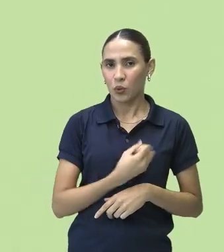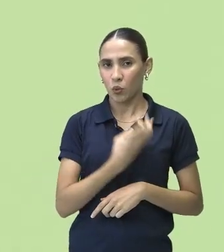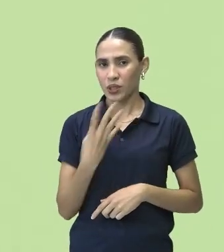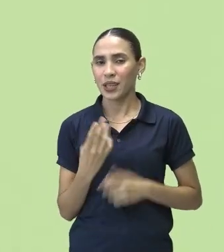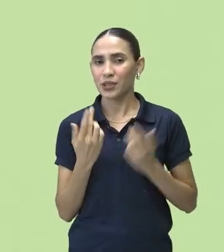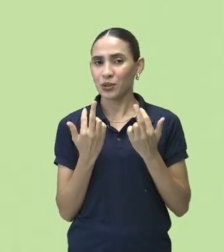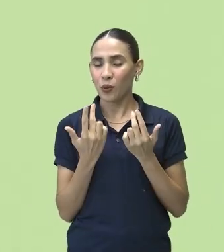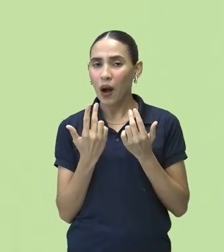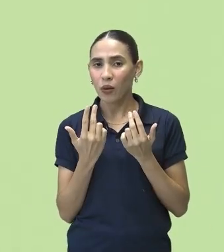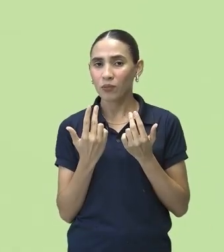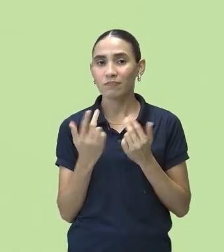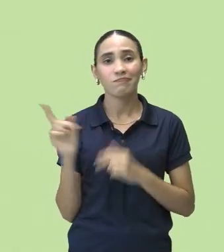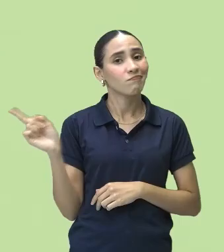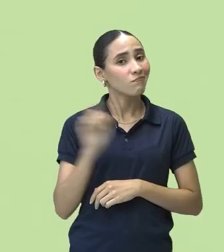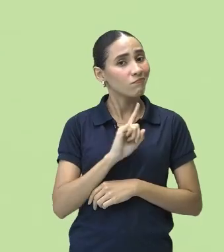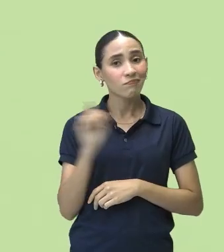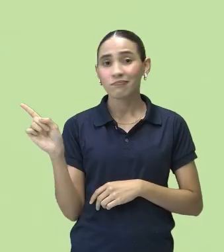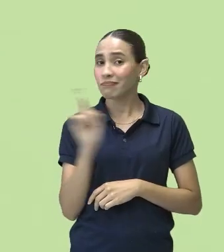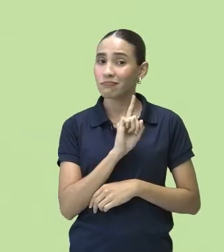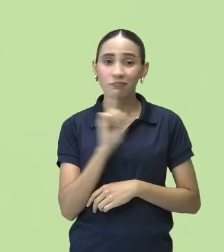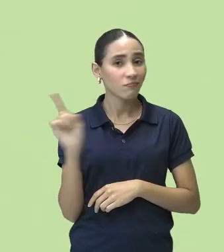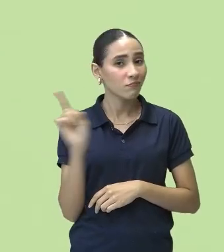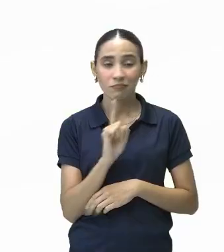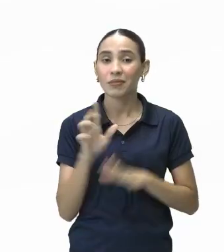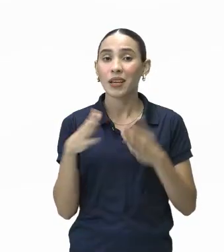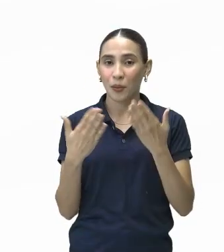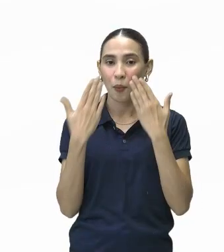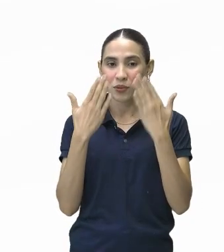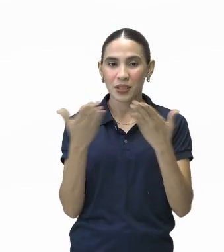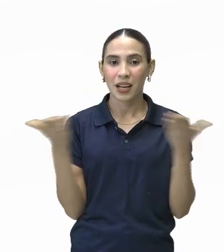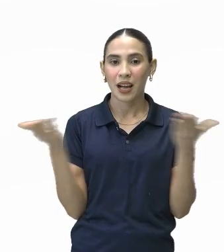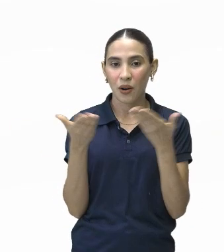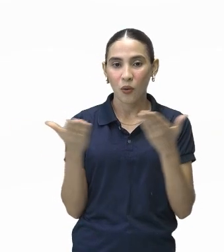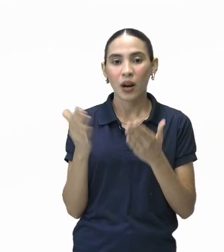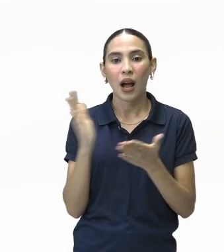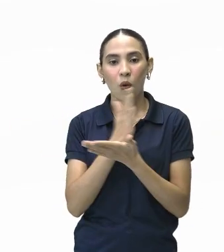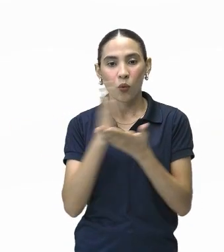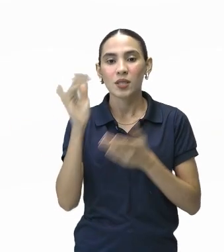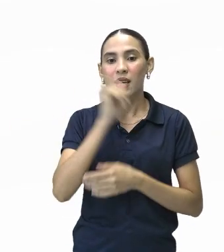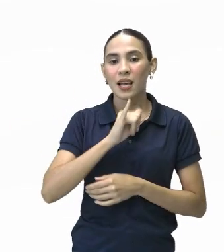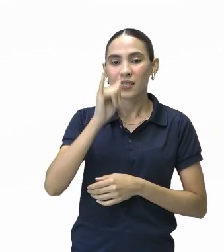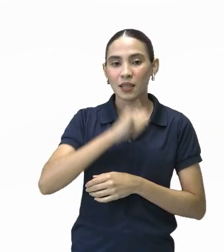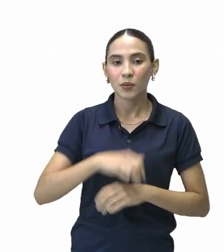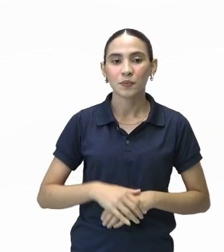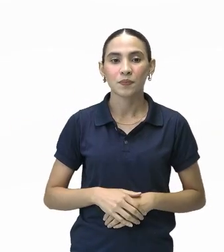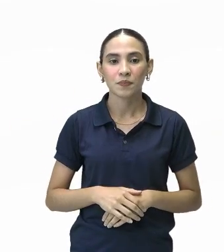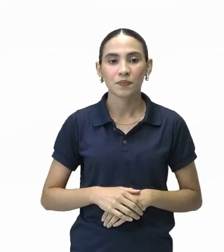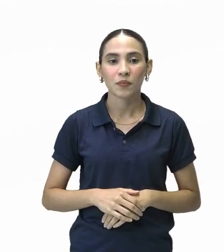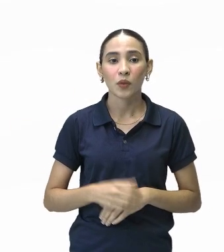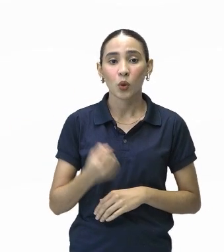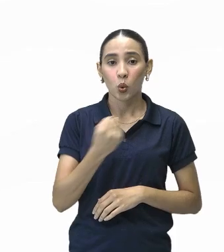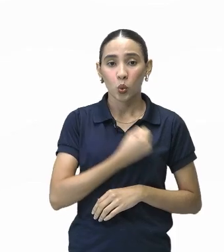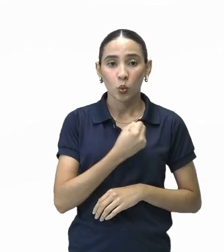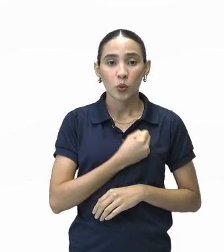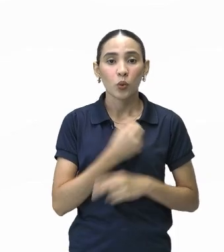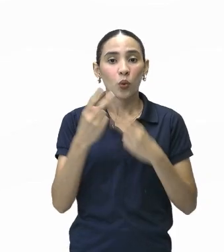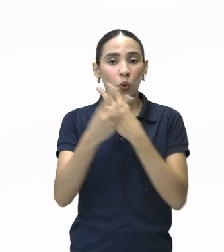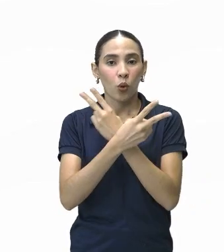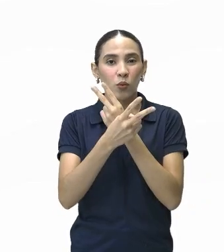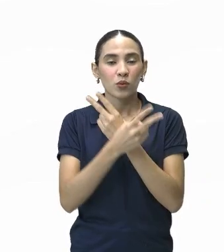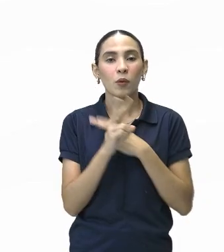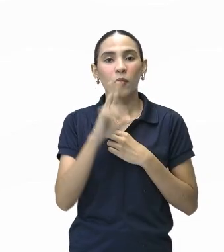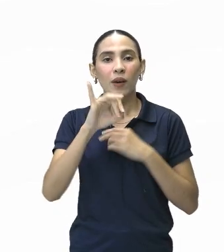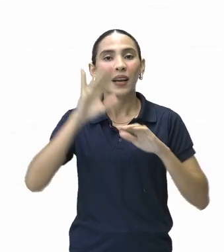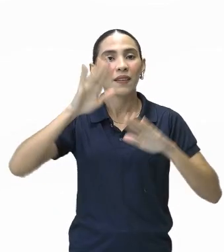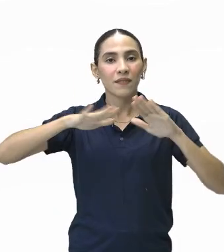cromossomos? Não, professora, não tem, não. Vou mostrar para vocês agora alguns exemplos. Número de cromossomos vai